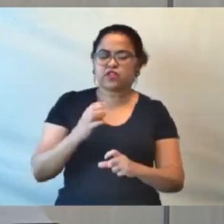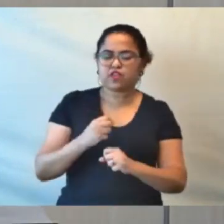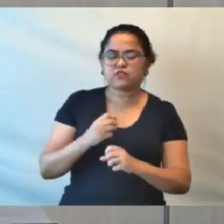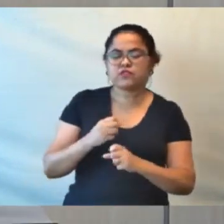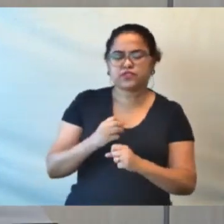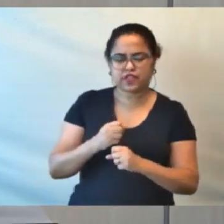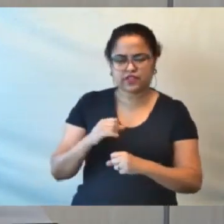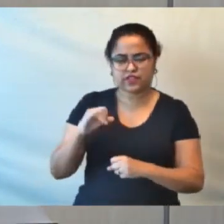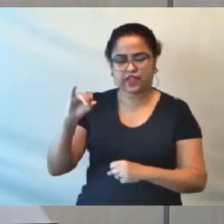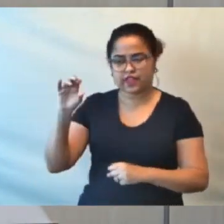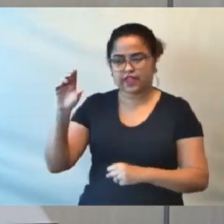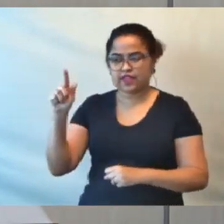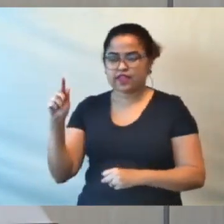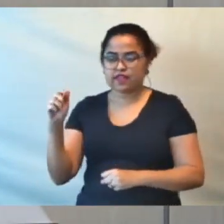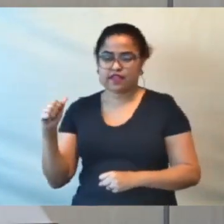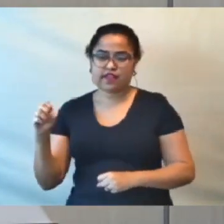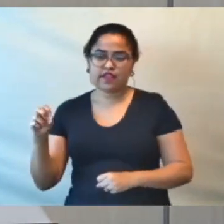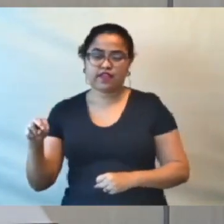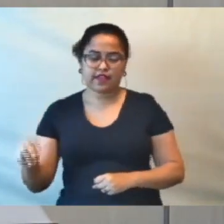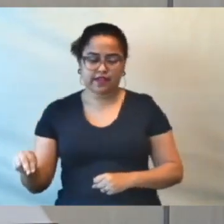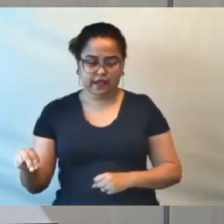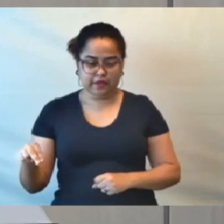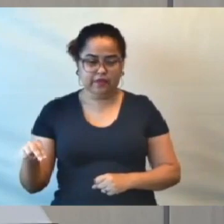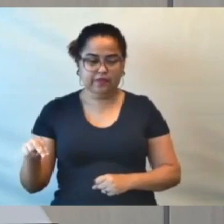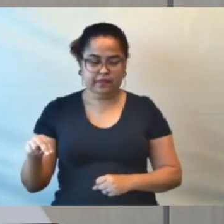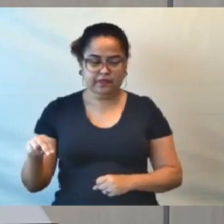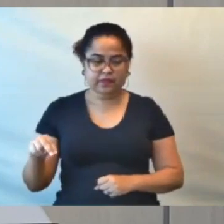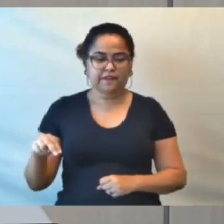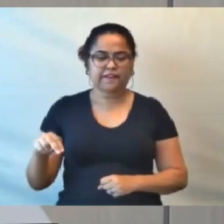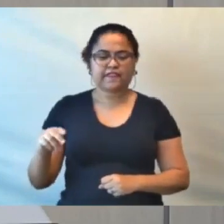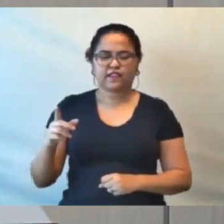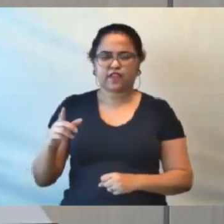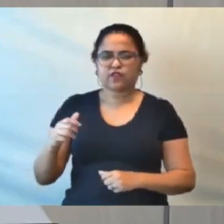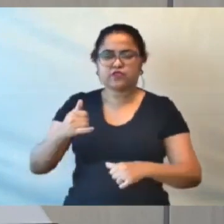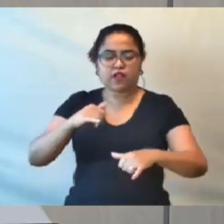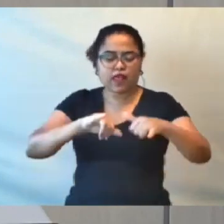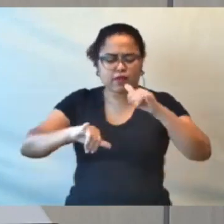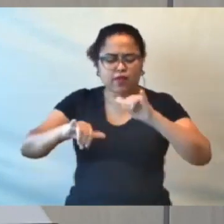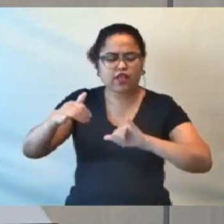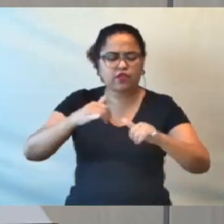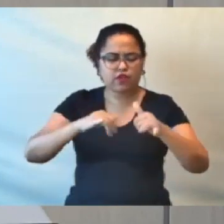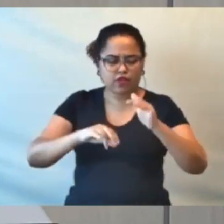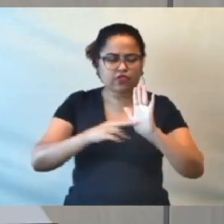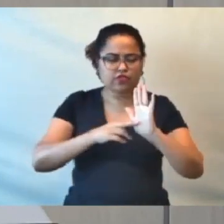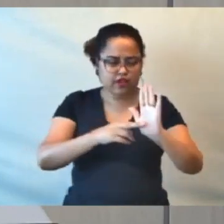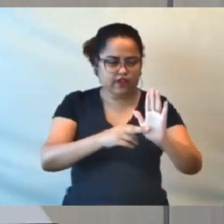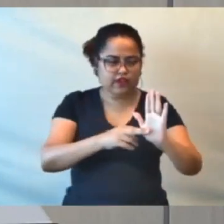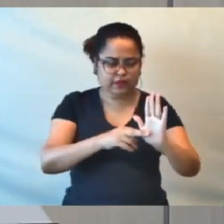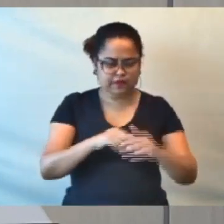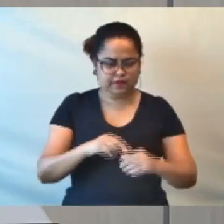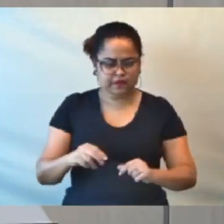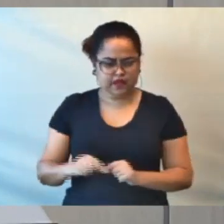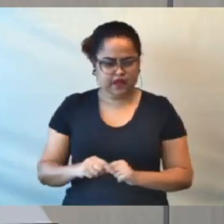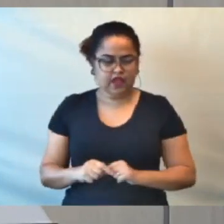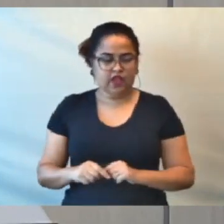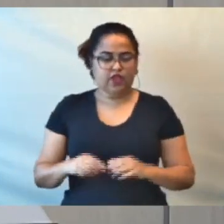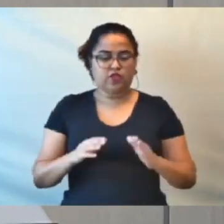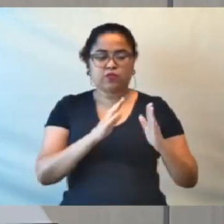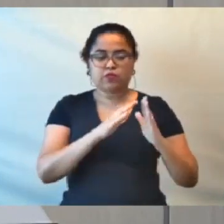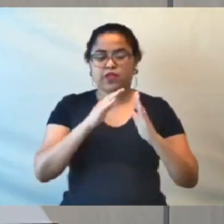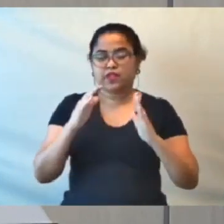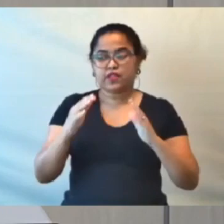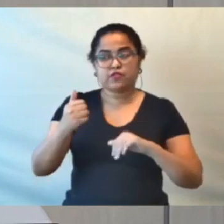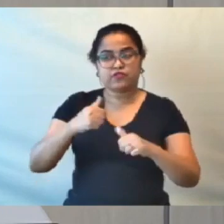referindo aos laboratórios. Em geral, no período em análise deste relatório, de 10 de